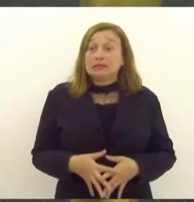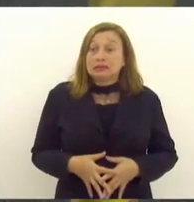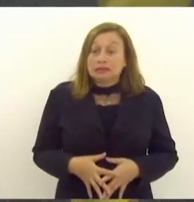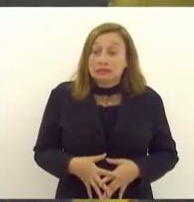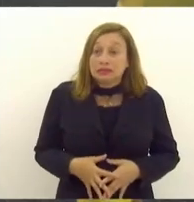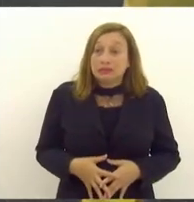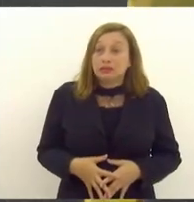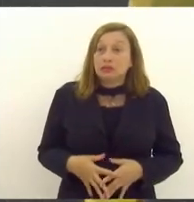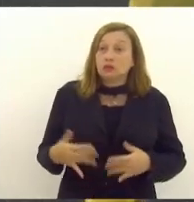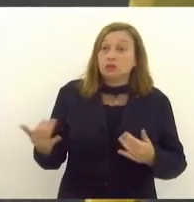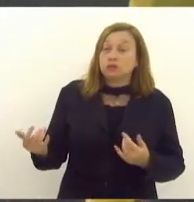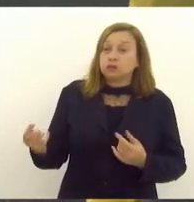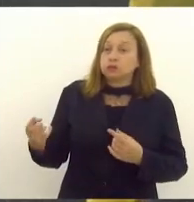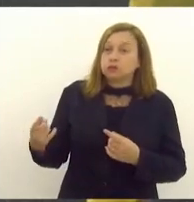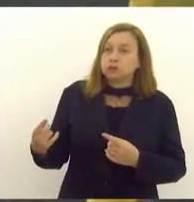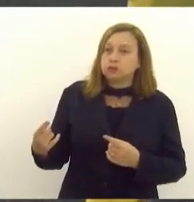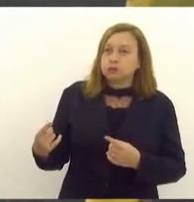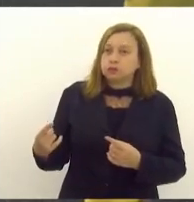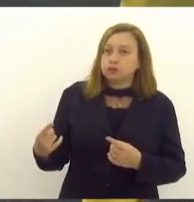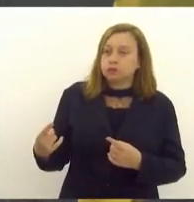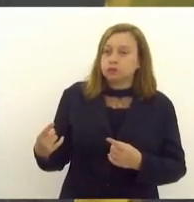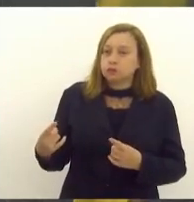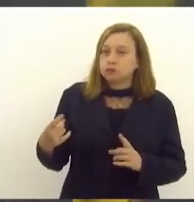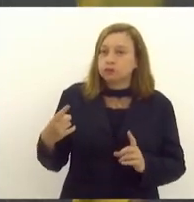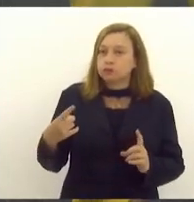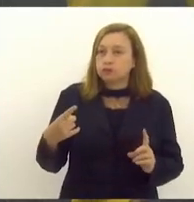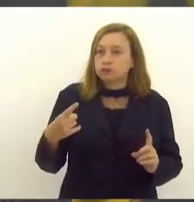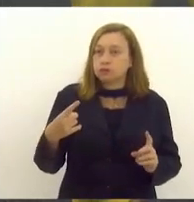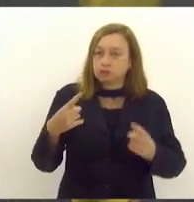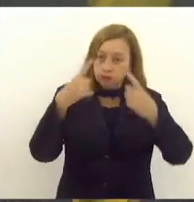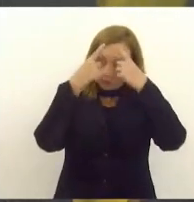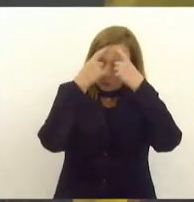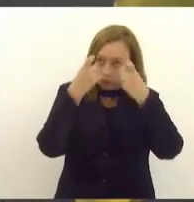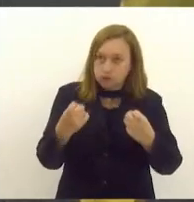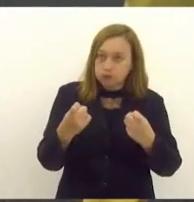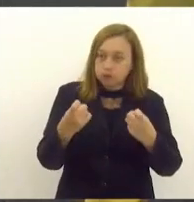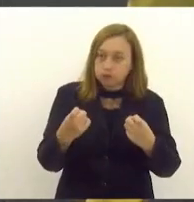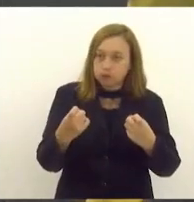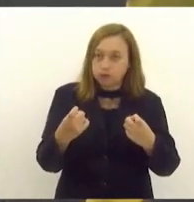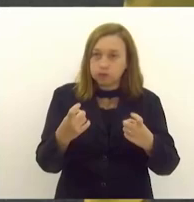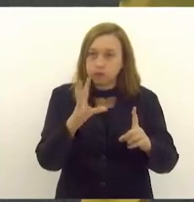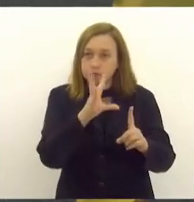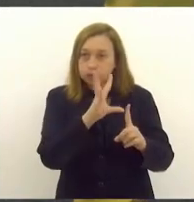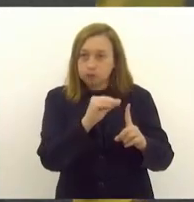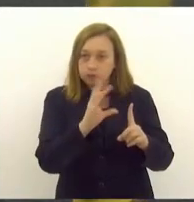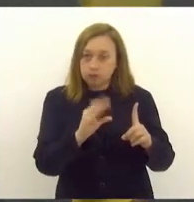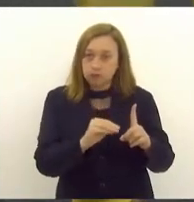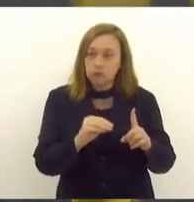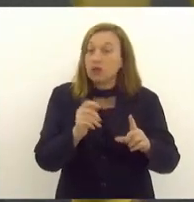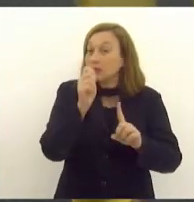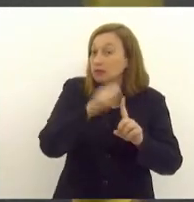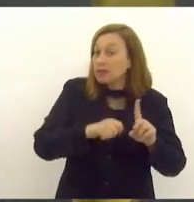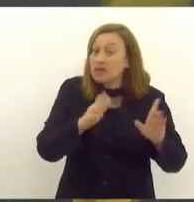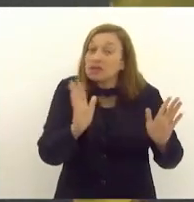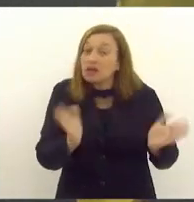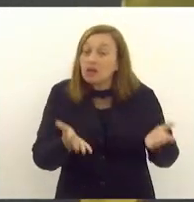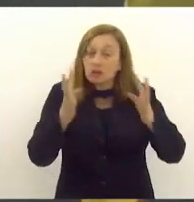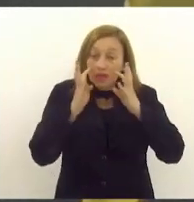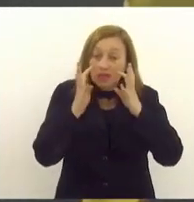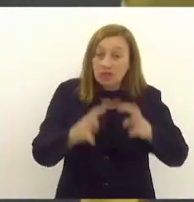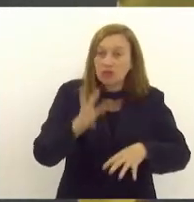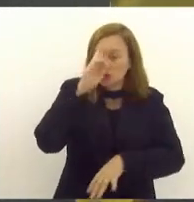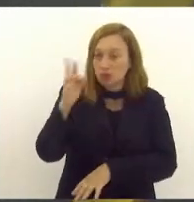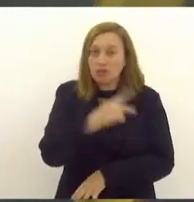recebendo ameaças de violência sexual e nesse mês em especialmente chamar atenção Para isso presidente